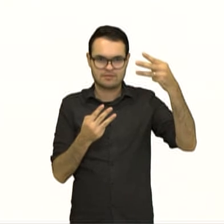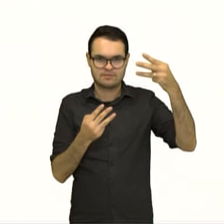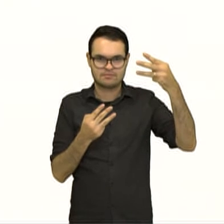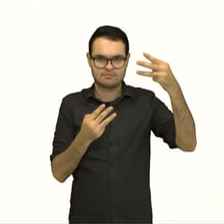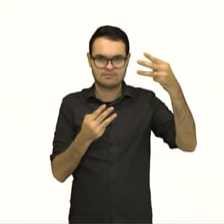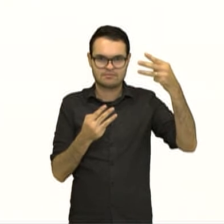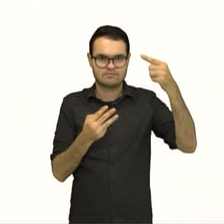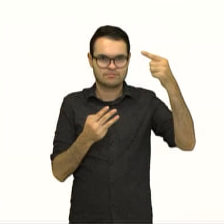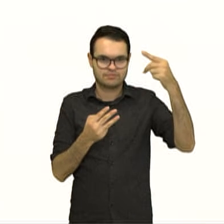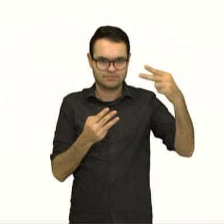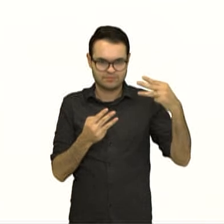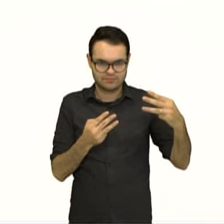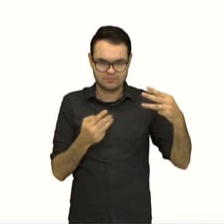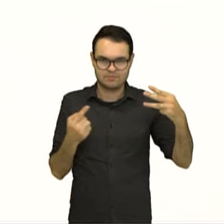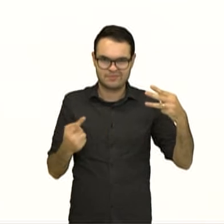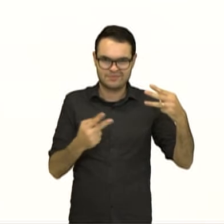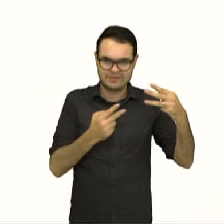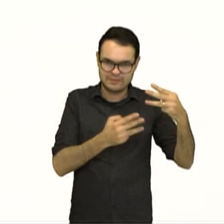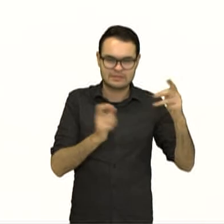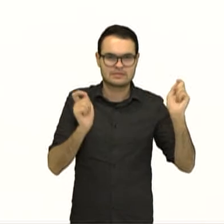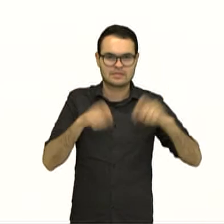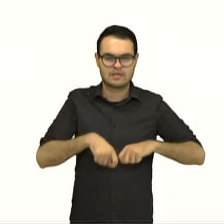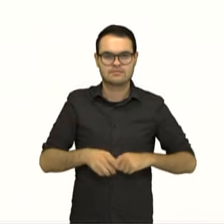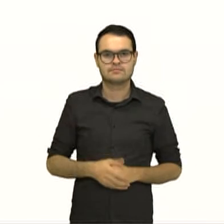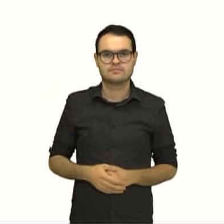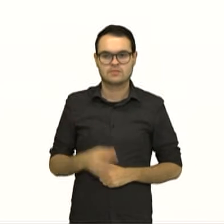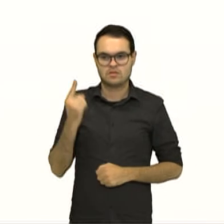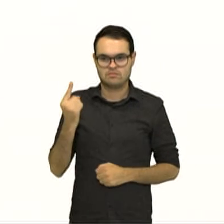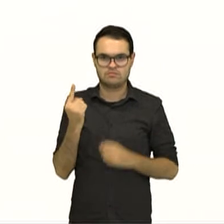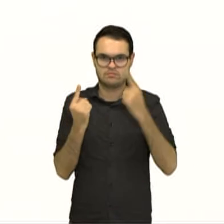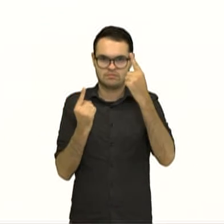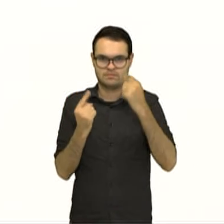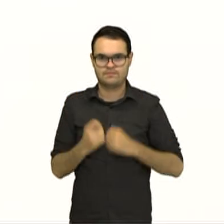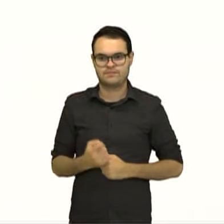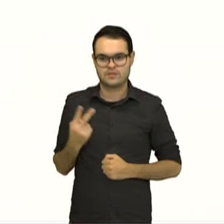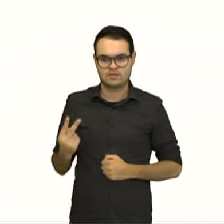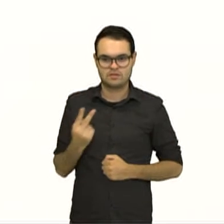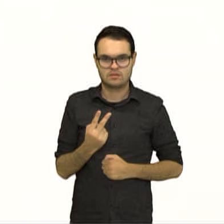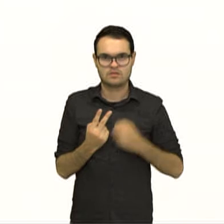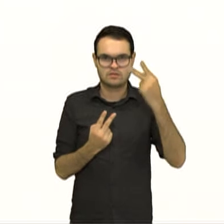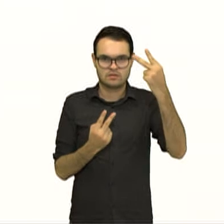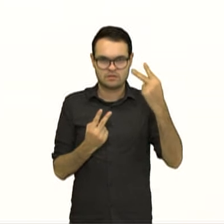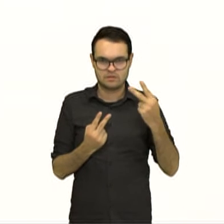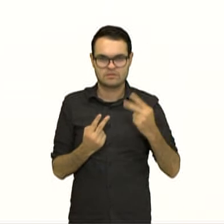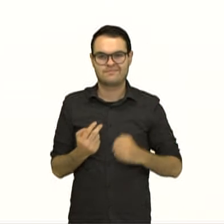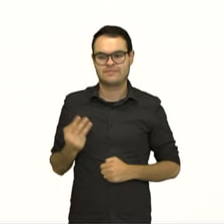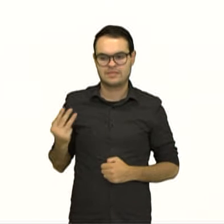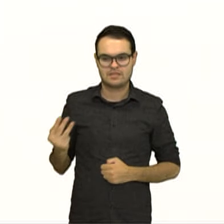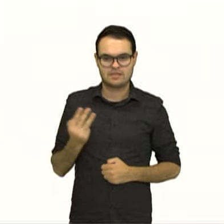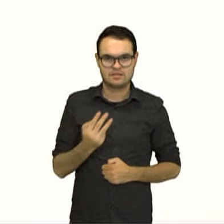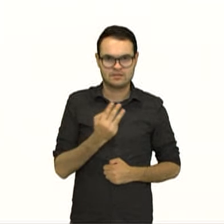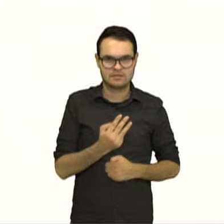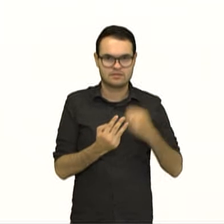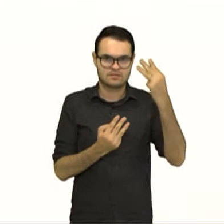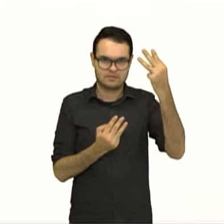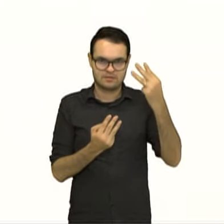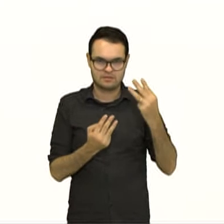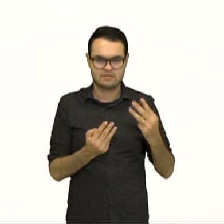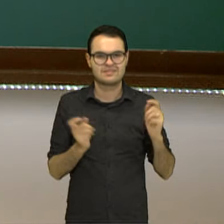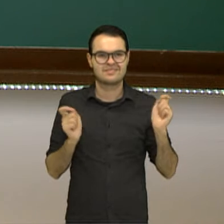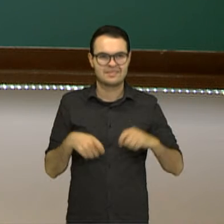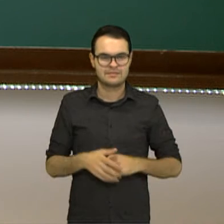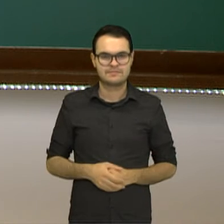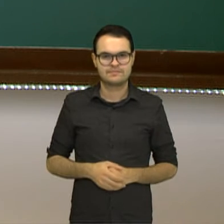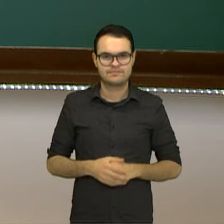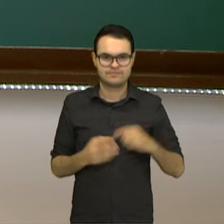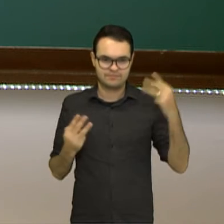observe aqui, ó. 1 por 1, 2 por 2, 3 por 3, quem seria o próximo? 4 por 4, que